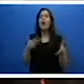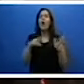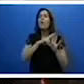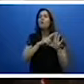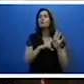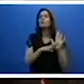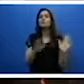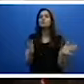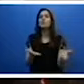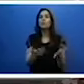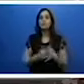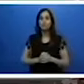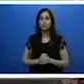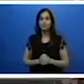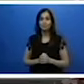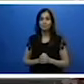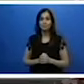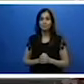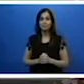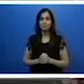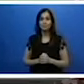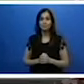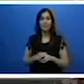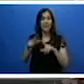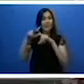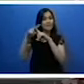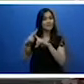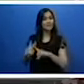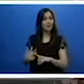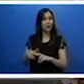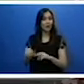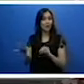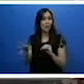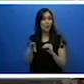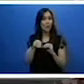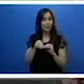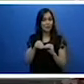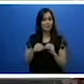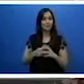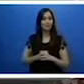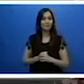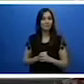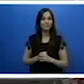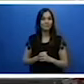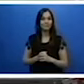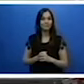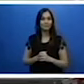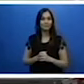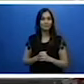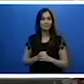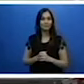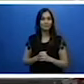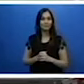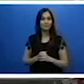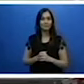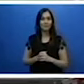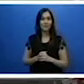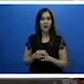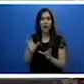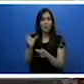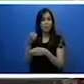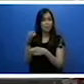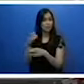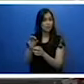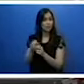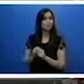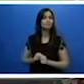nós temos revisão de conteúdos, resolução de situações, problema, resolução de